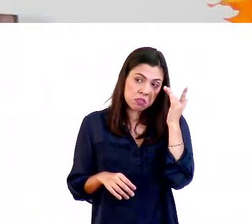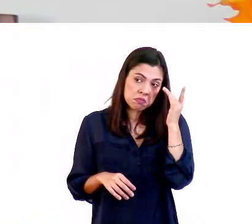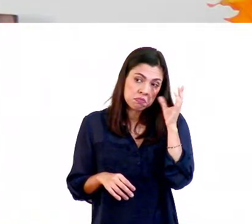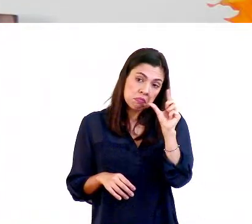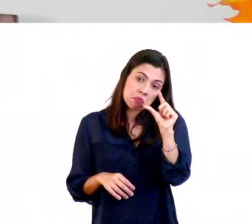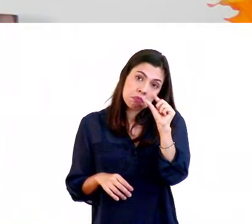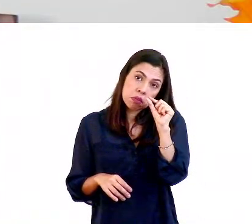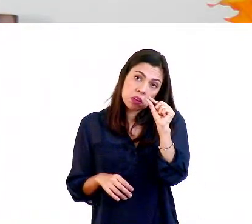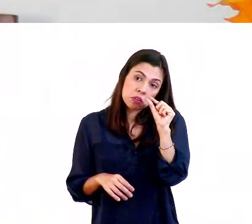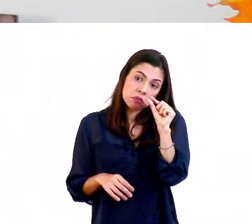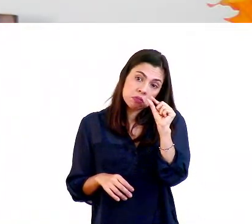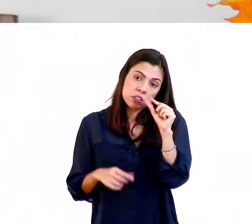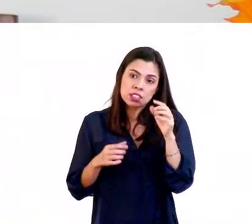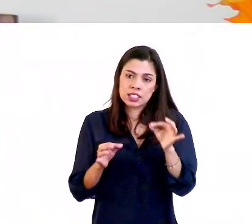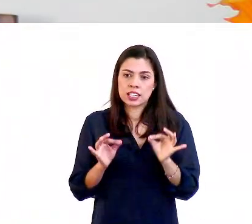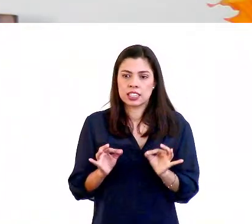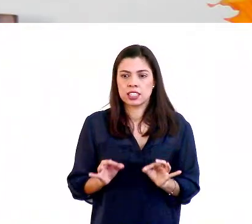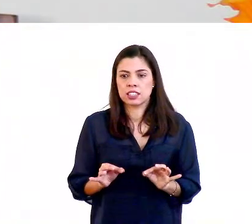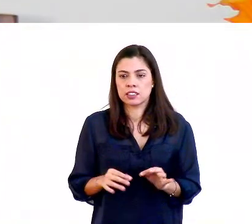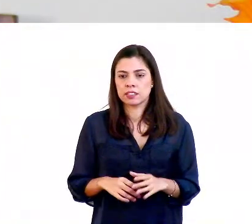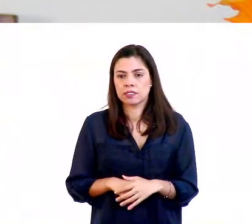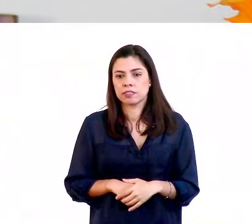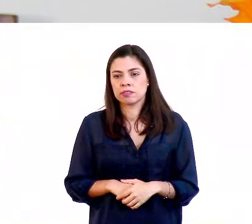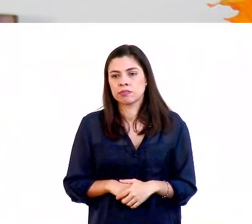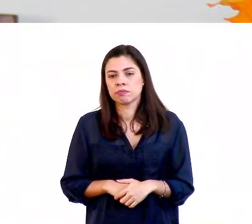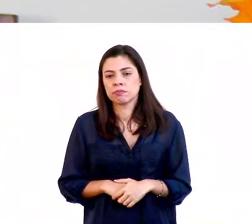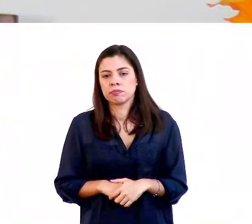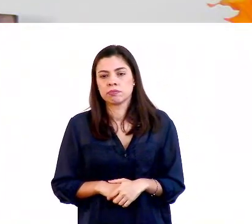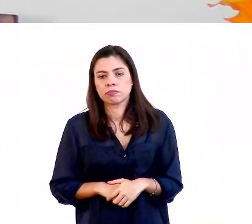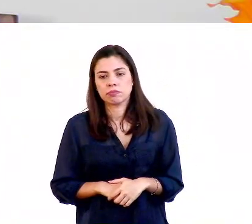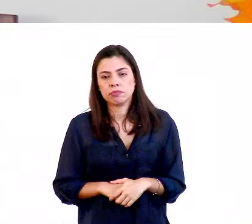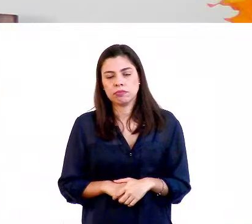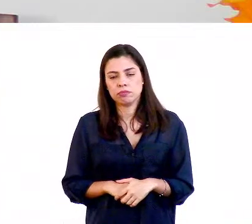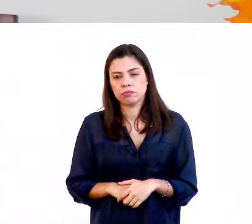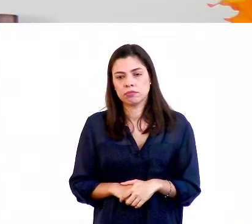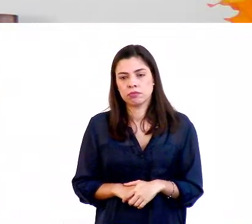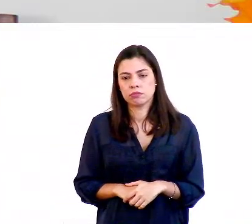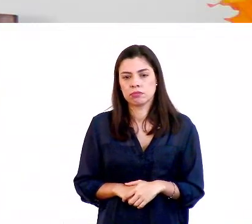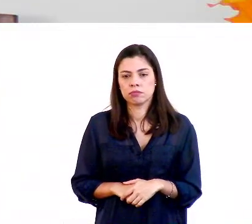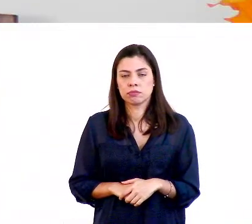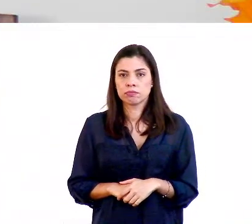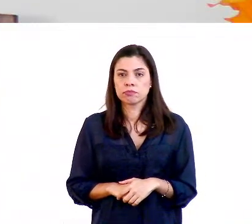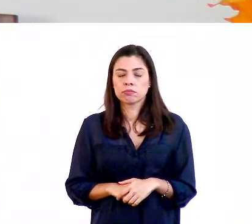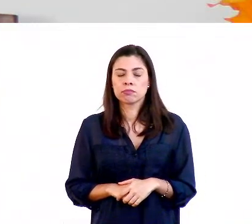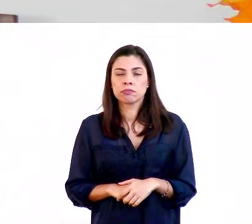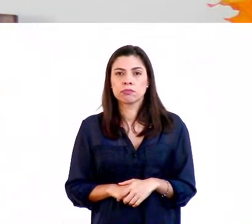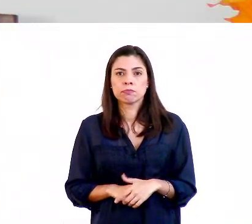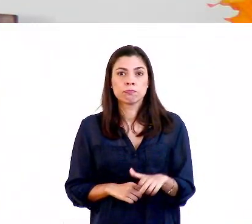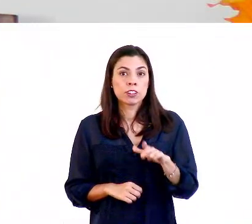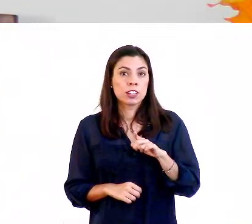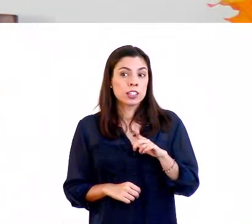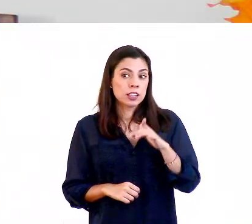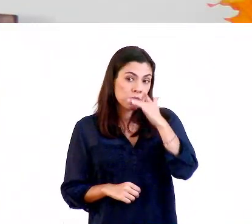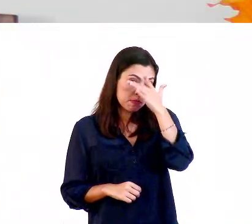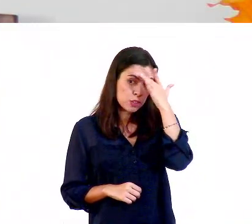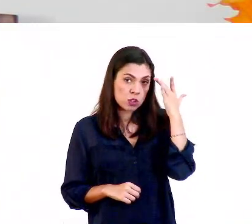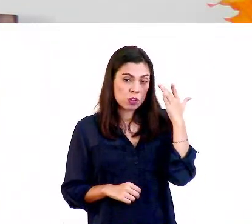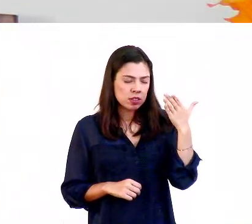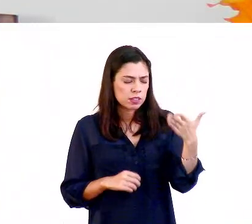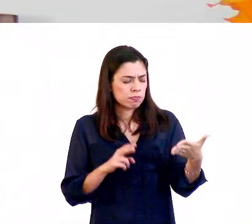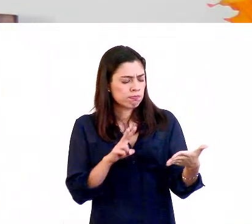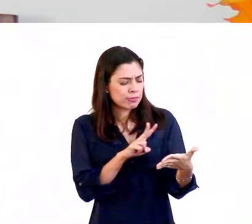Digamos que alguns manejam de uma forma mais eficiente o escudo da fé.